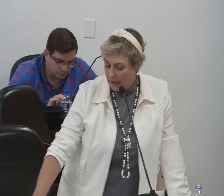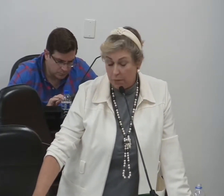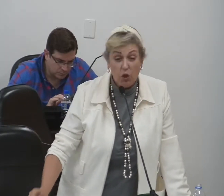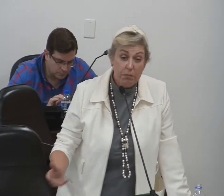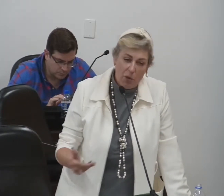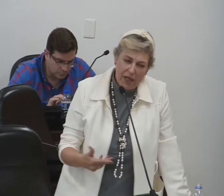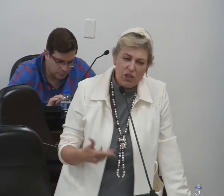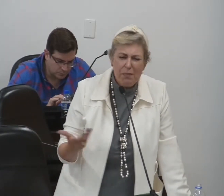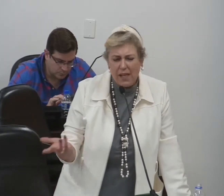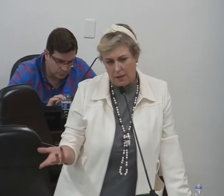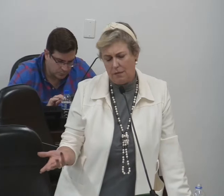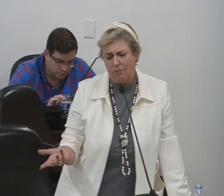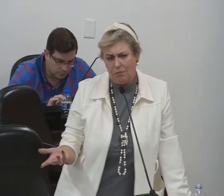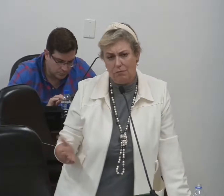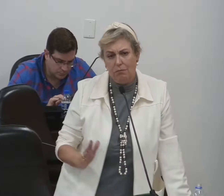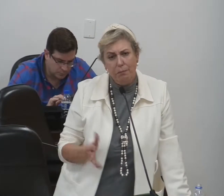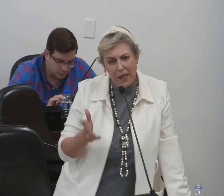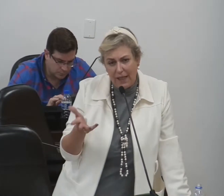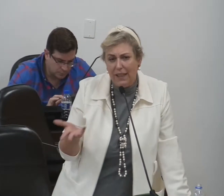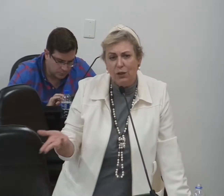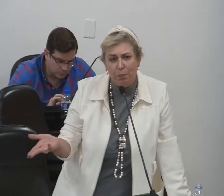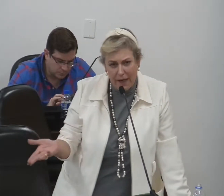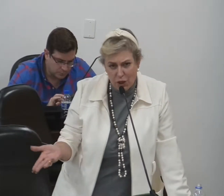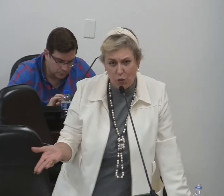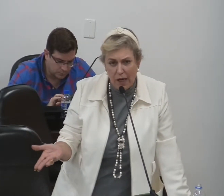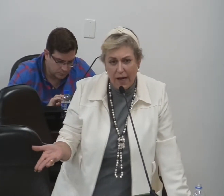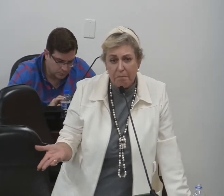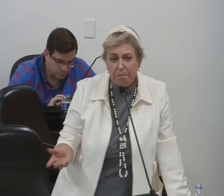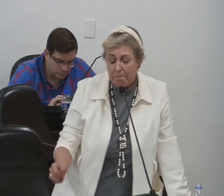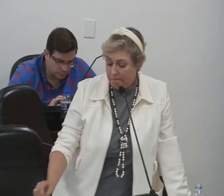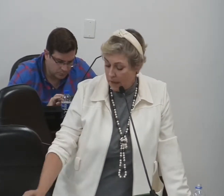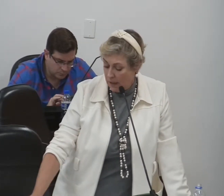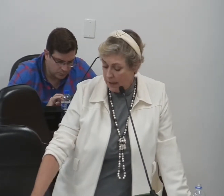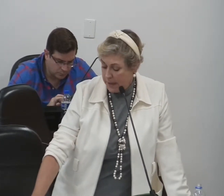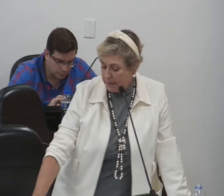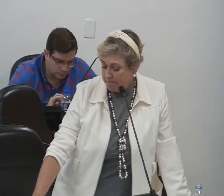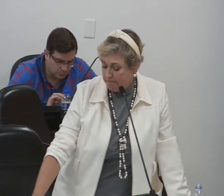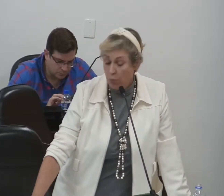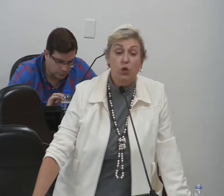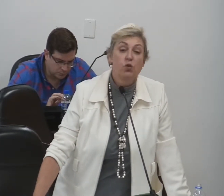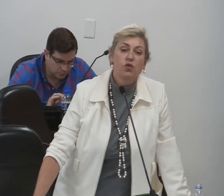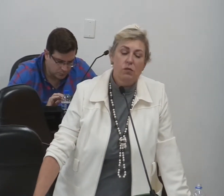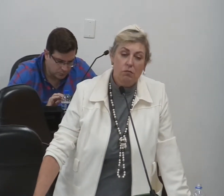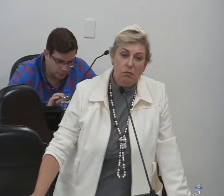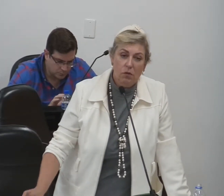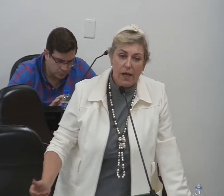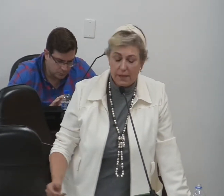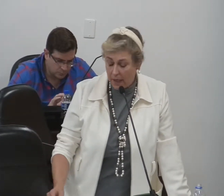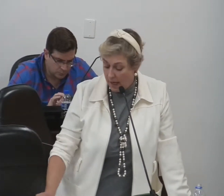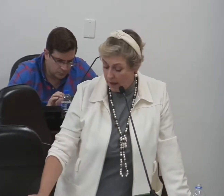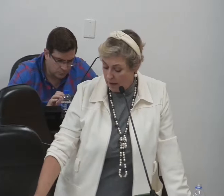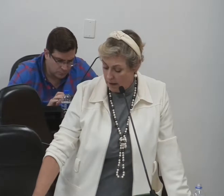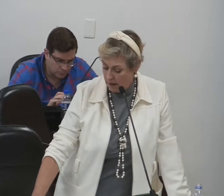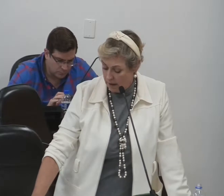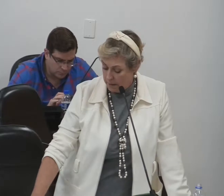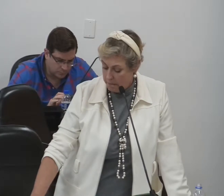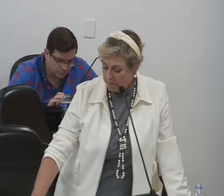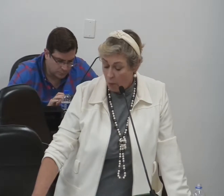normalmente mais pela linha do particular. Muitos com o